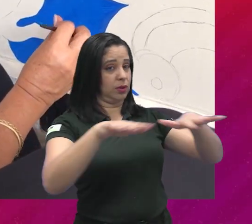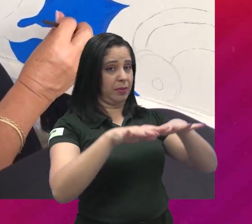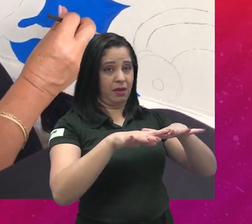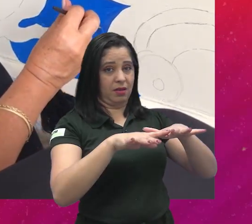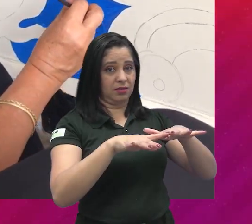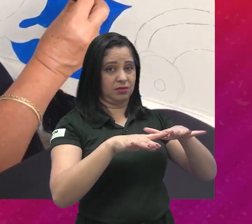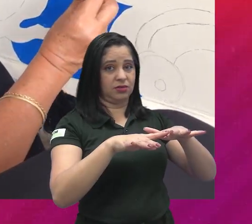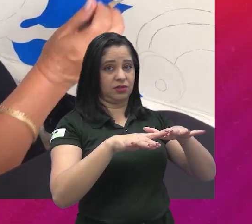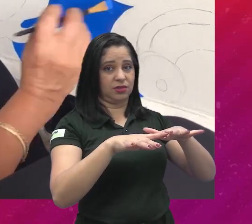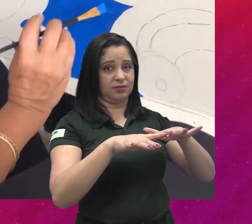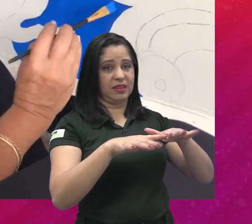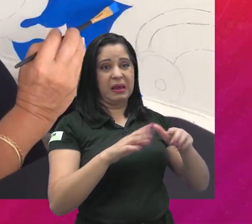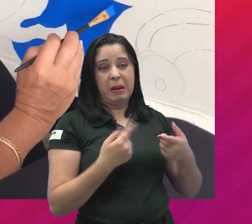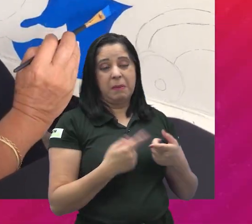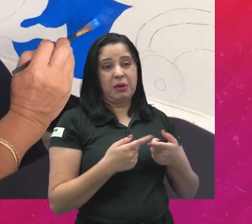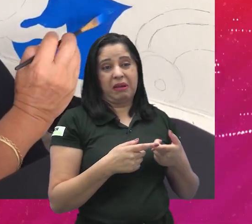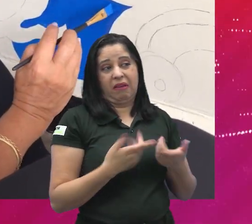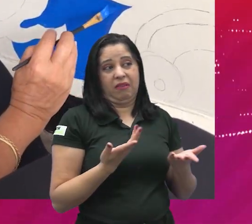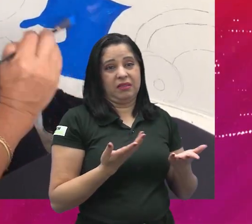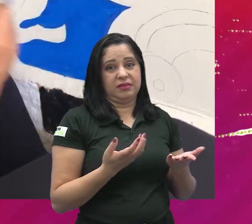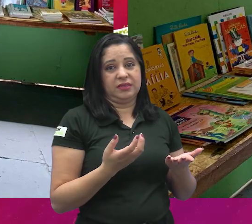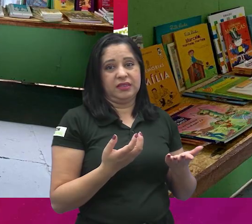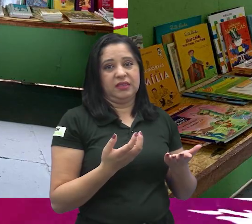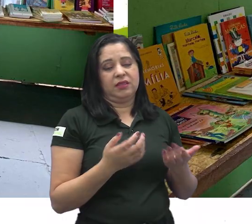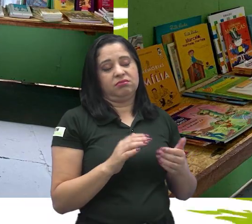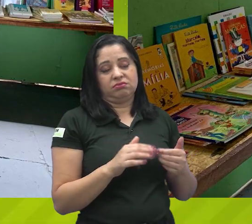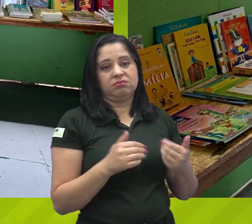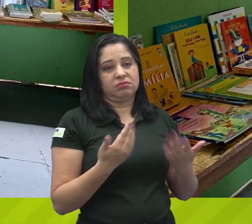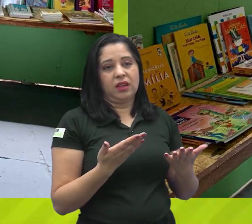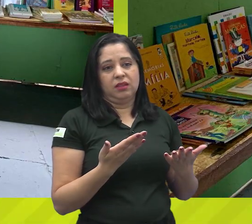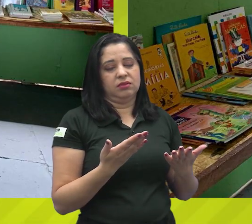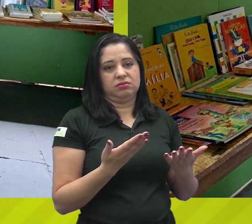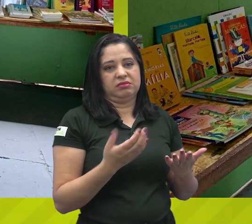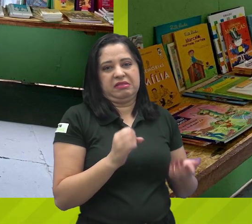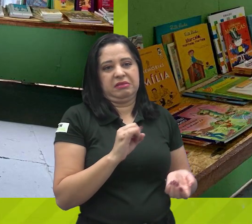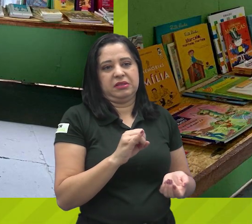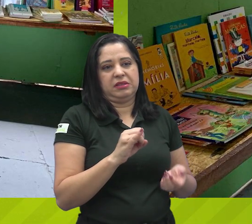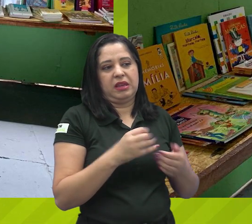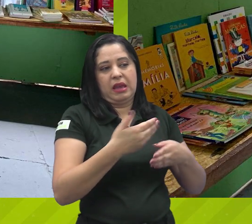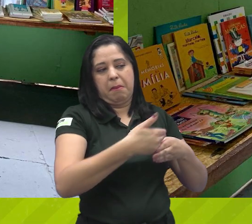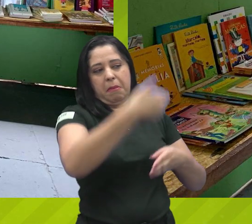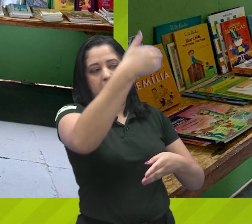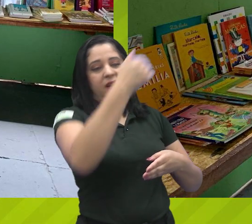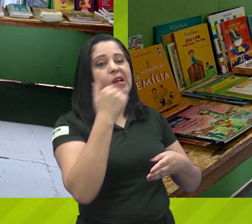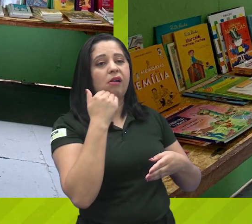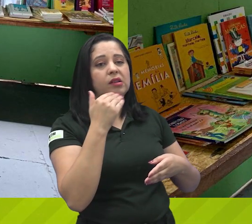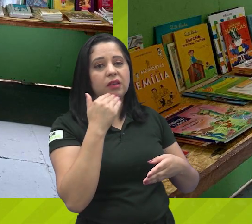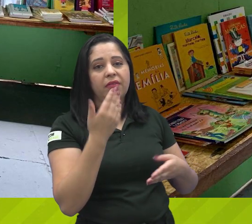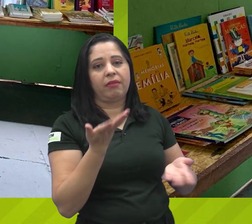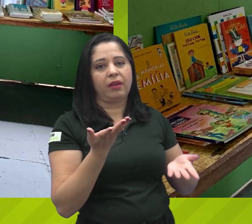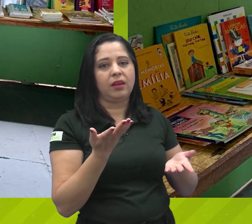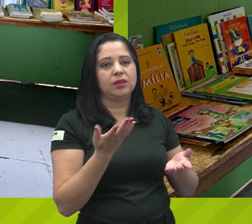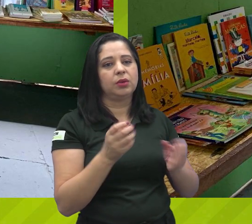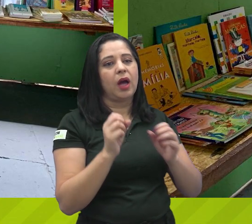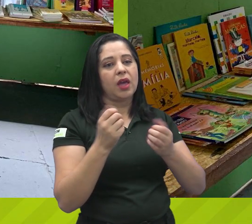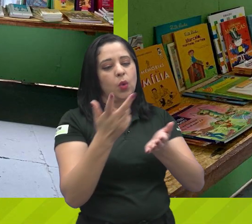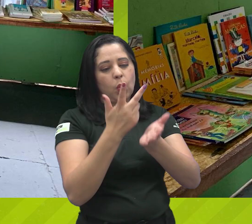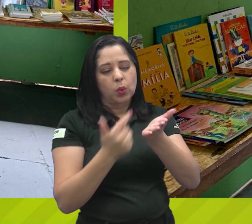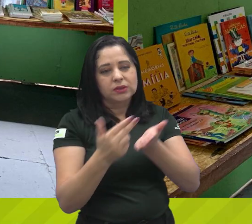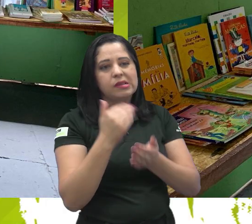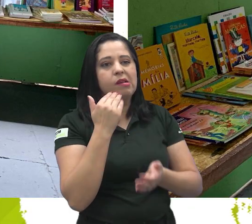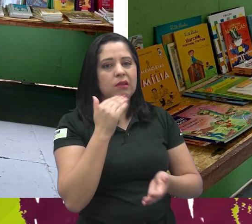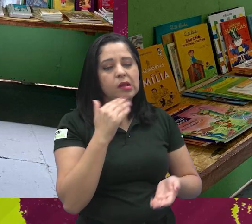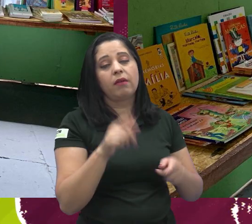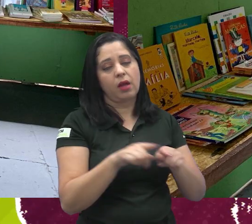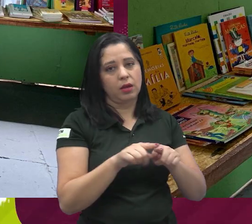trabalho parece uma tela que foi esticada na parede, não é a intenção do mural. O mural ele tem que